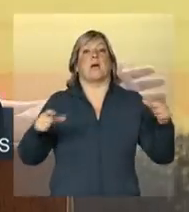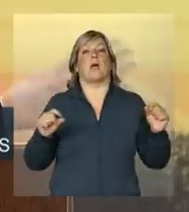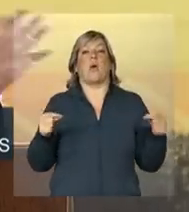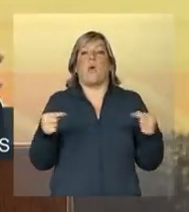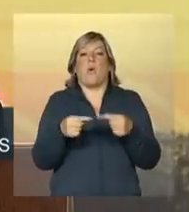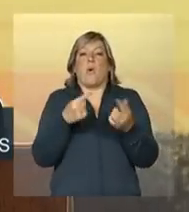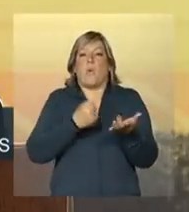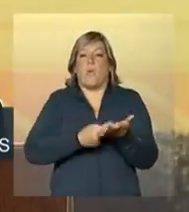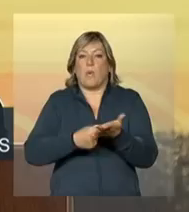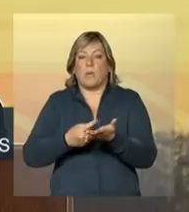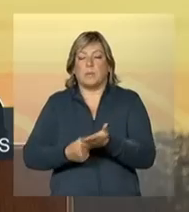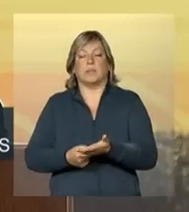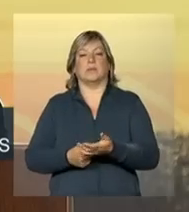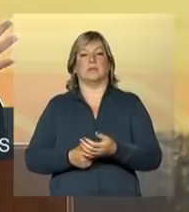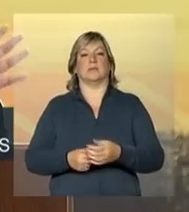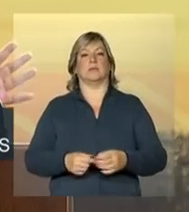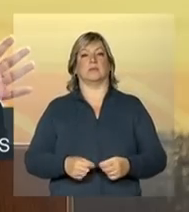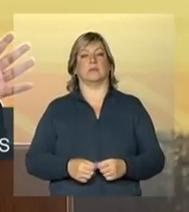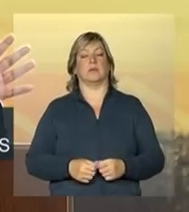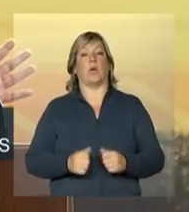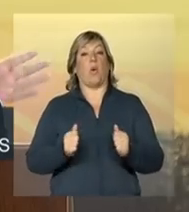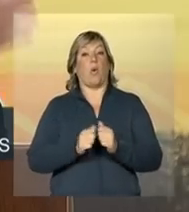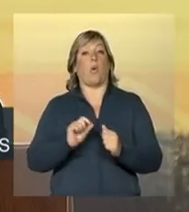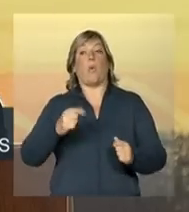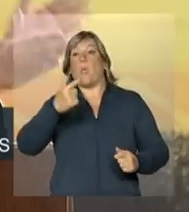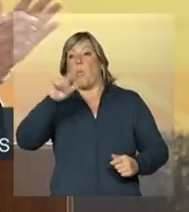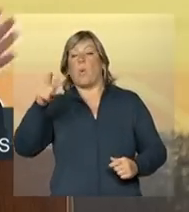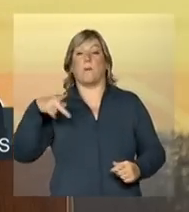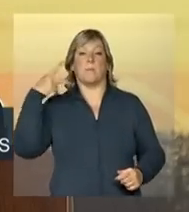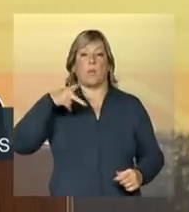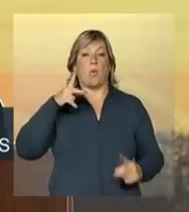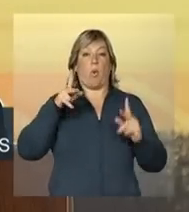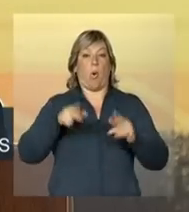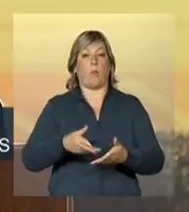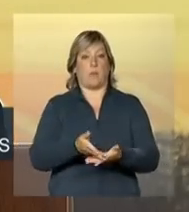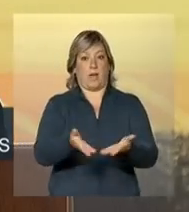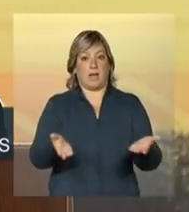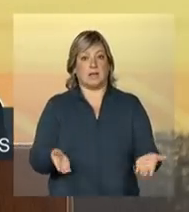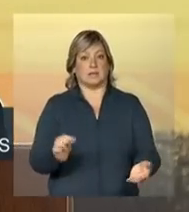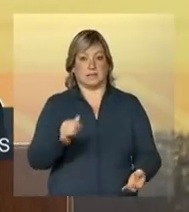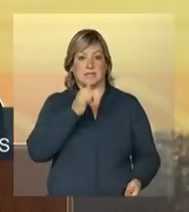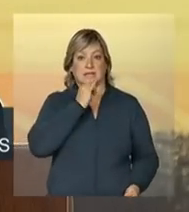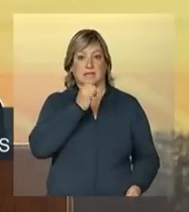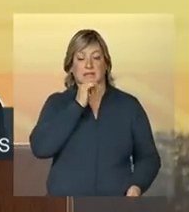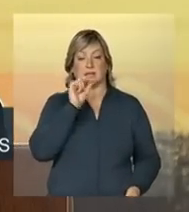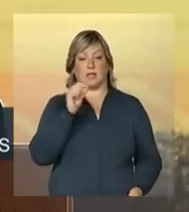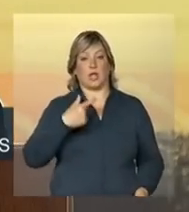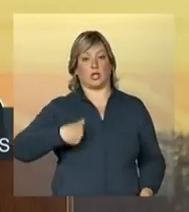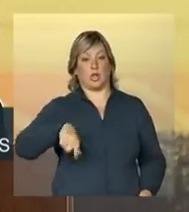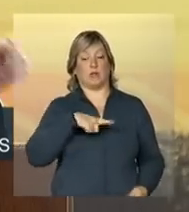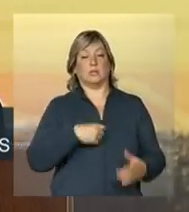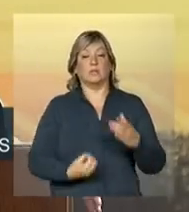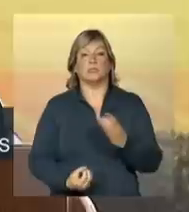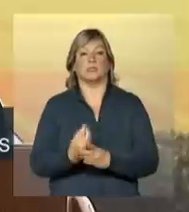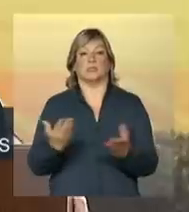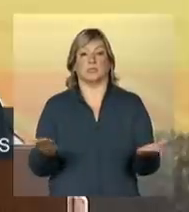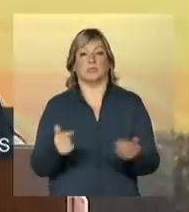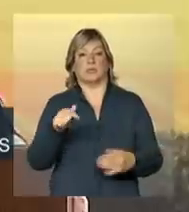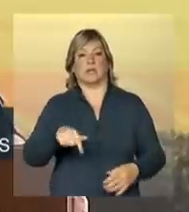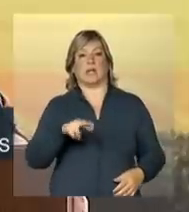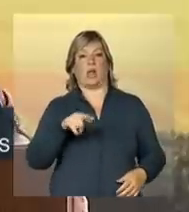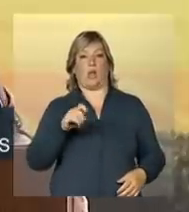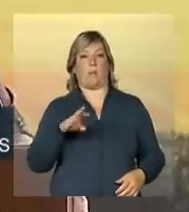combinado com outras políticas como essa é o caso que nós estamos lançando aqui pros